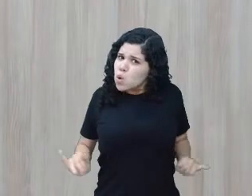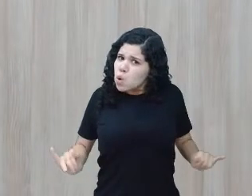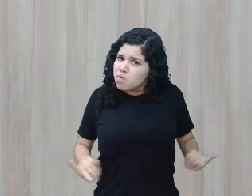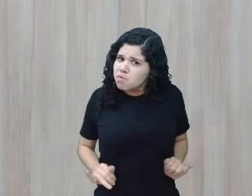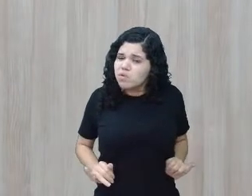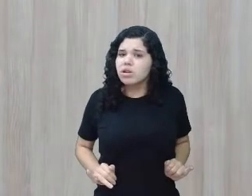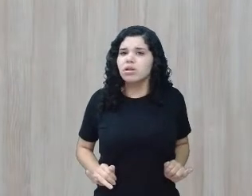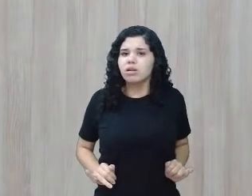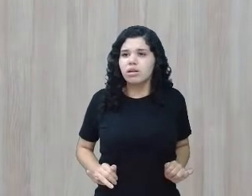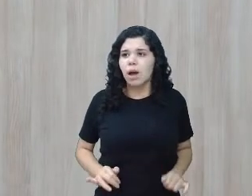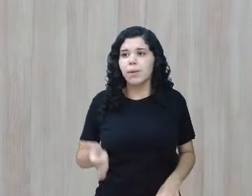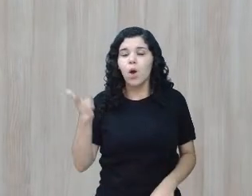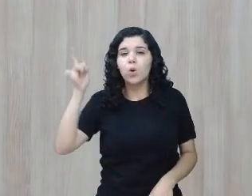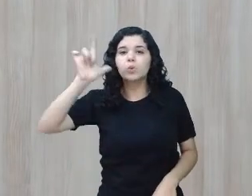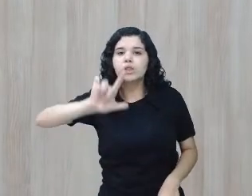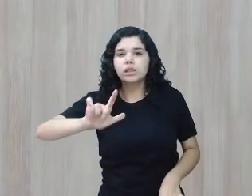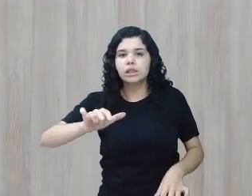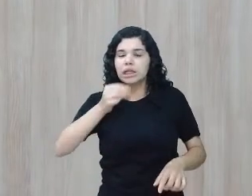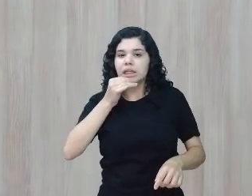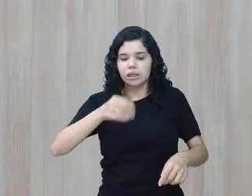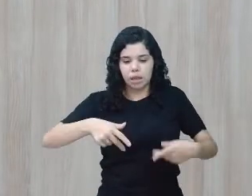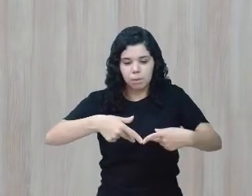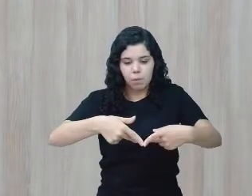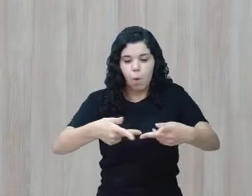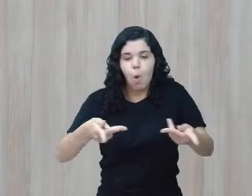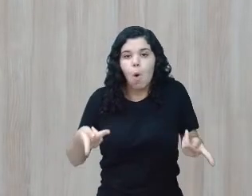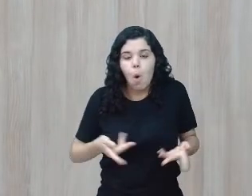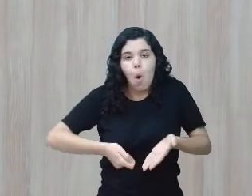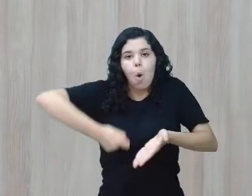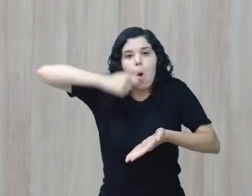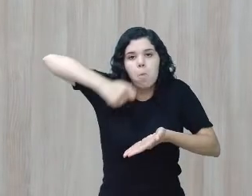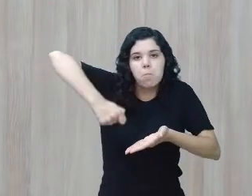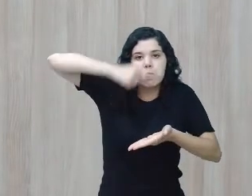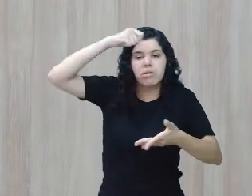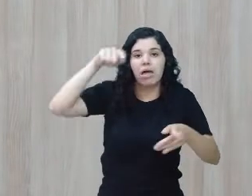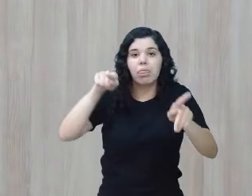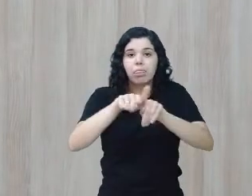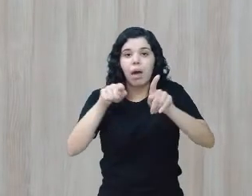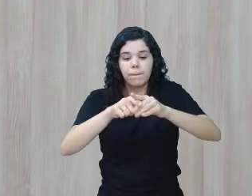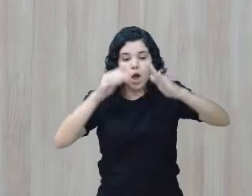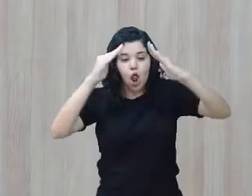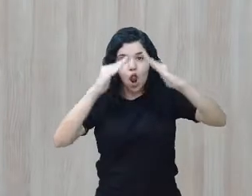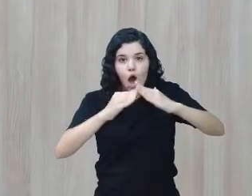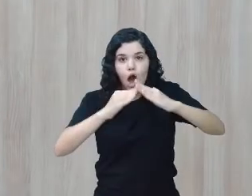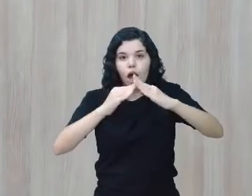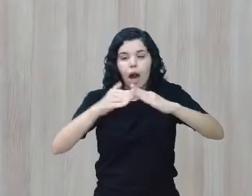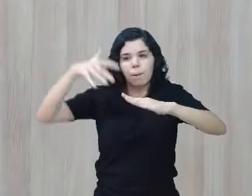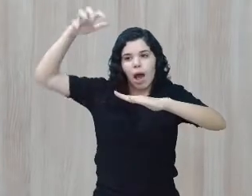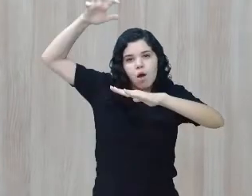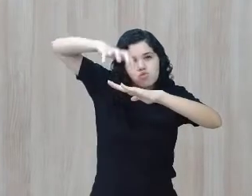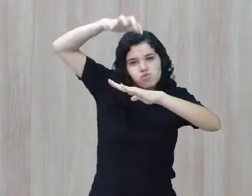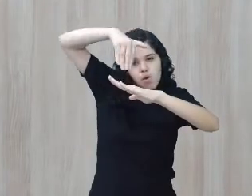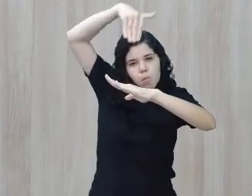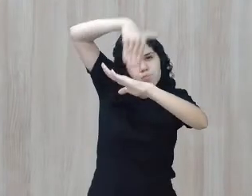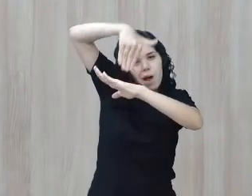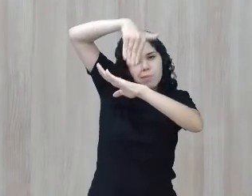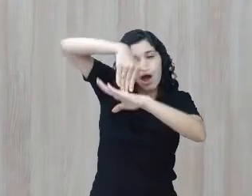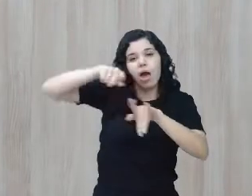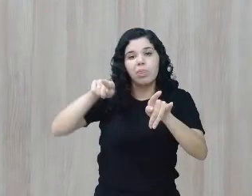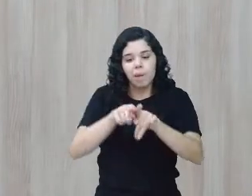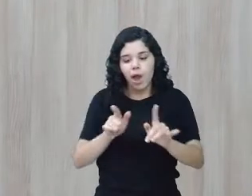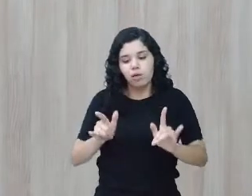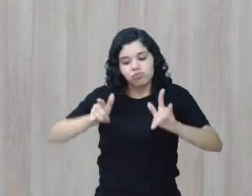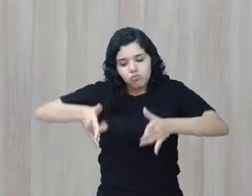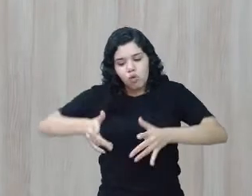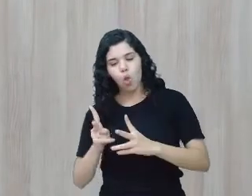prato de comida, apenas uma coberta para se abrigar da chuva, do sereno, poder ter um lugar para